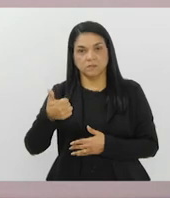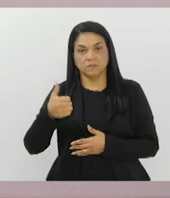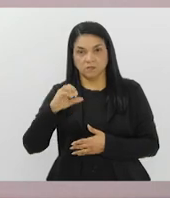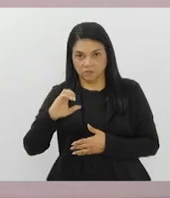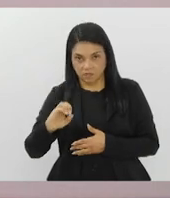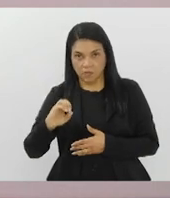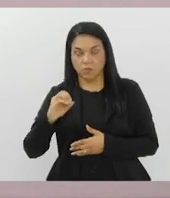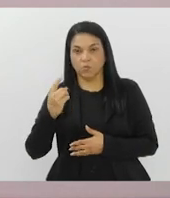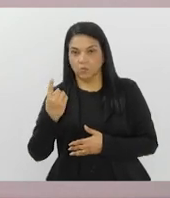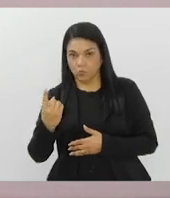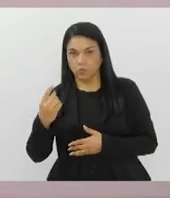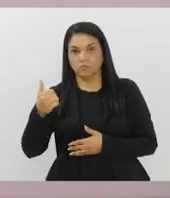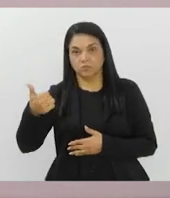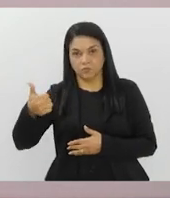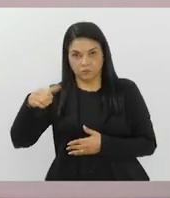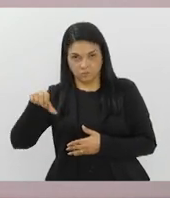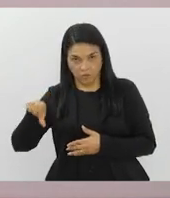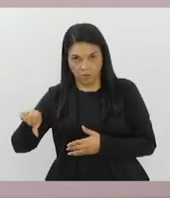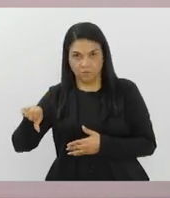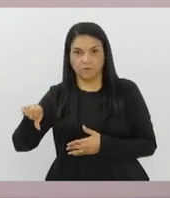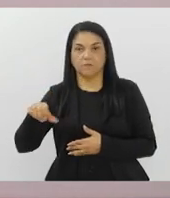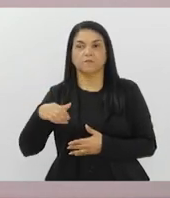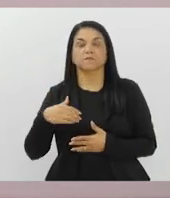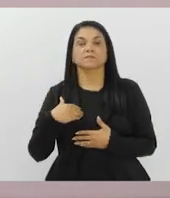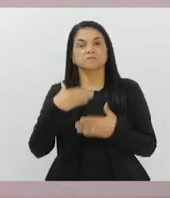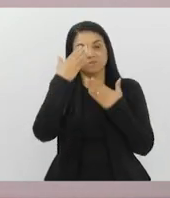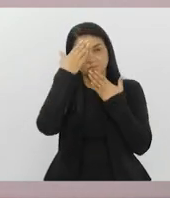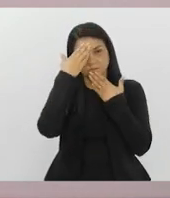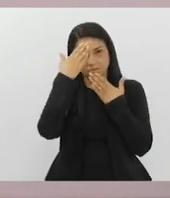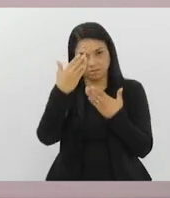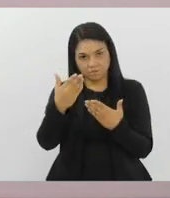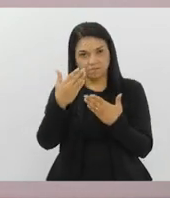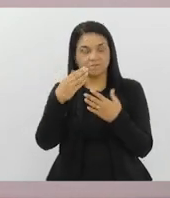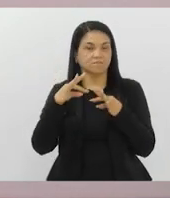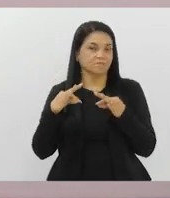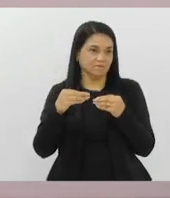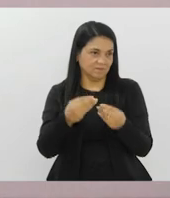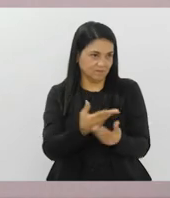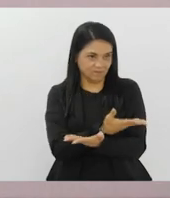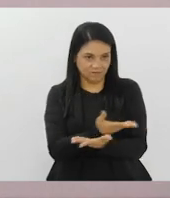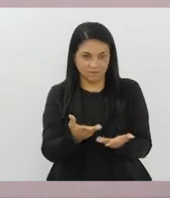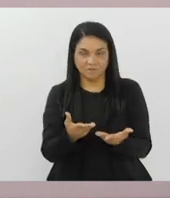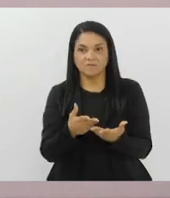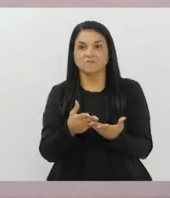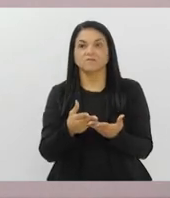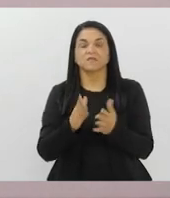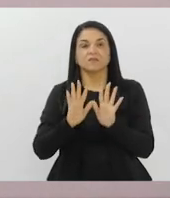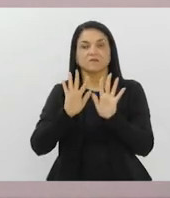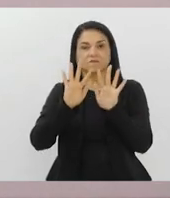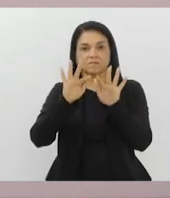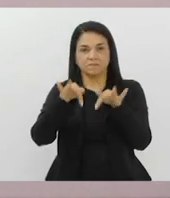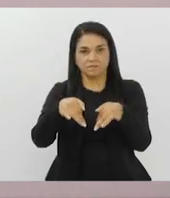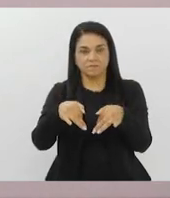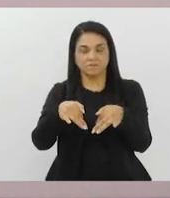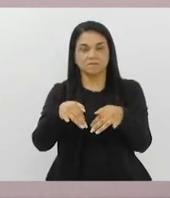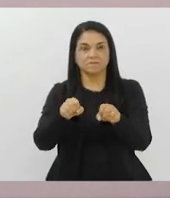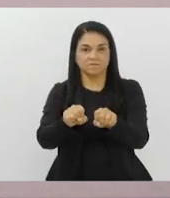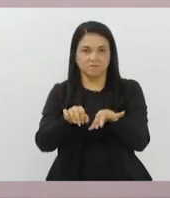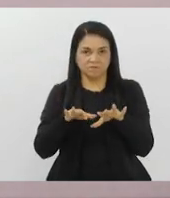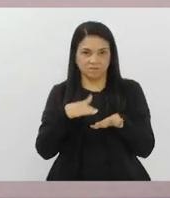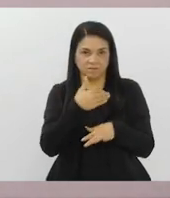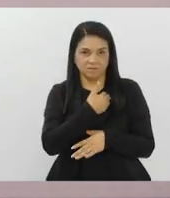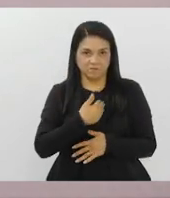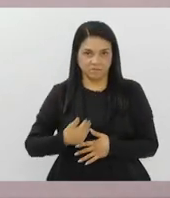0800-282-0119. Então, diante disso, dos agradecimentos feitos, quero aqui encerrar a presente